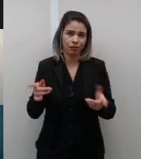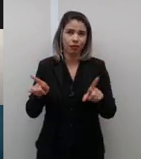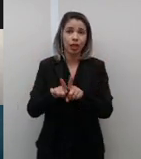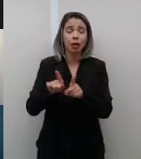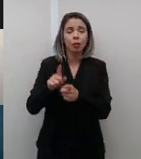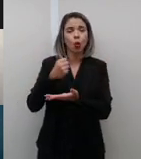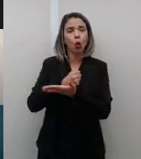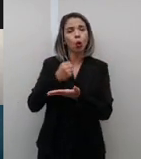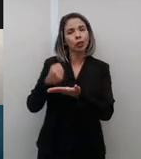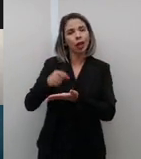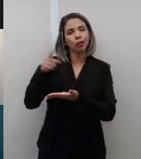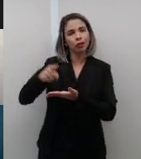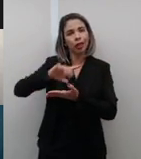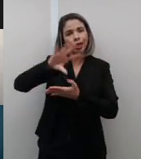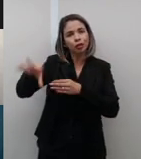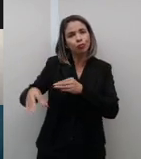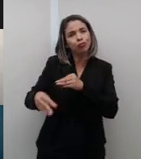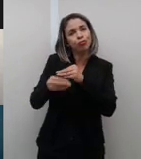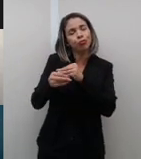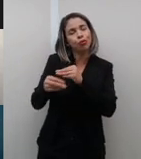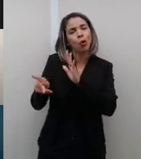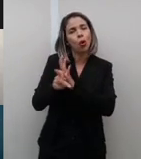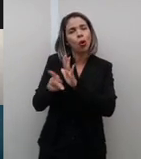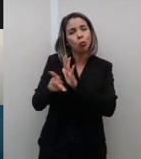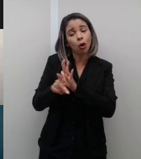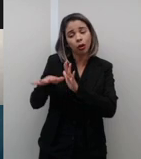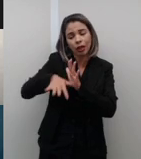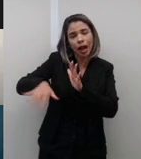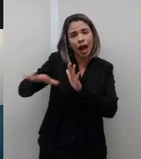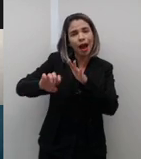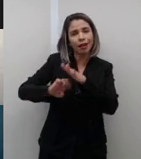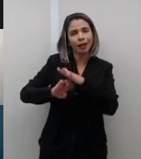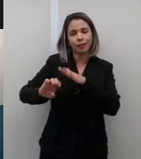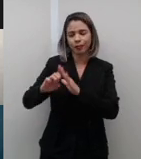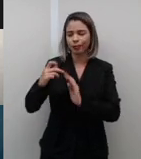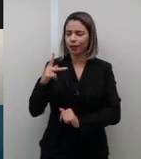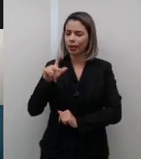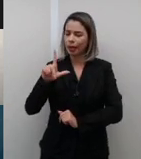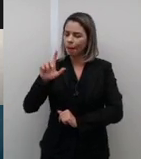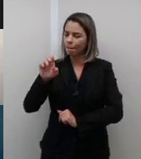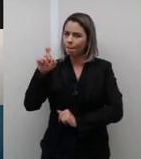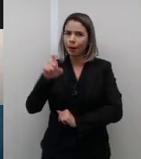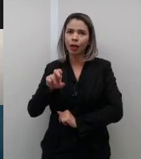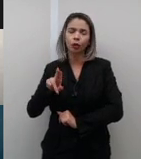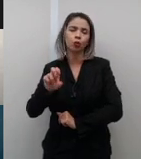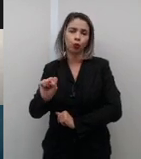aditivos celebrados com a Flexo Engenharia. E tá obtendo um incrível êxito, né? Porque ele opõe